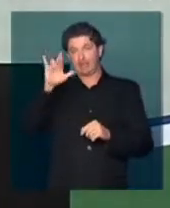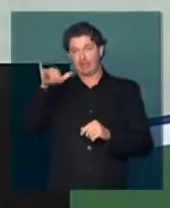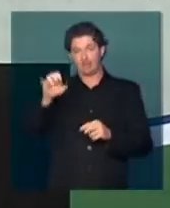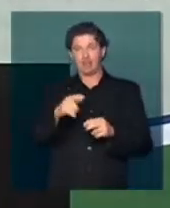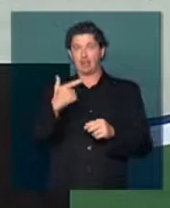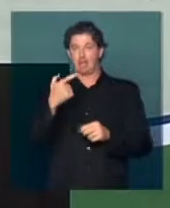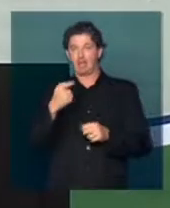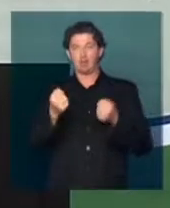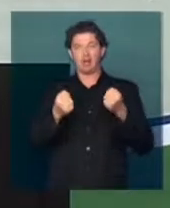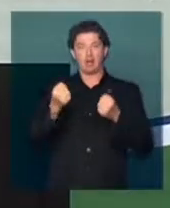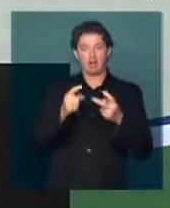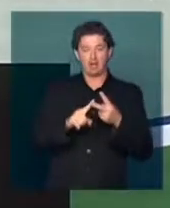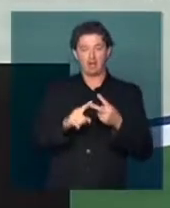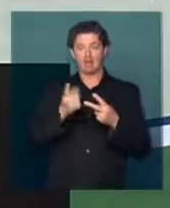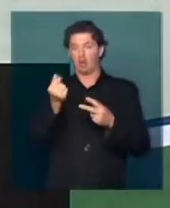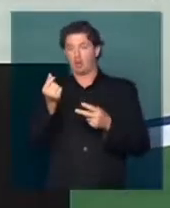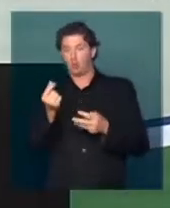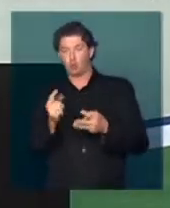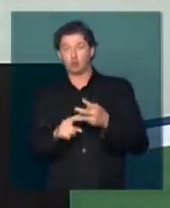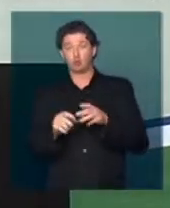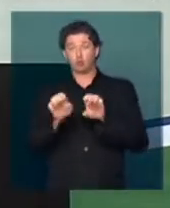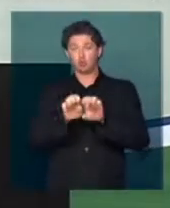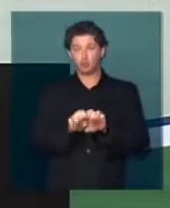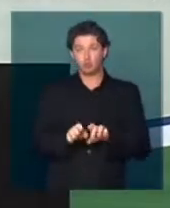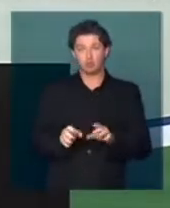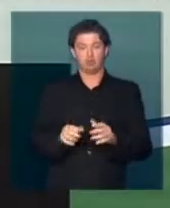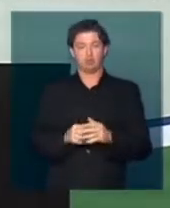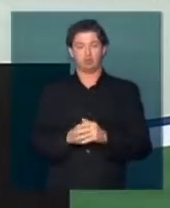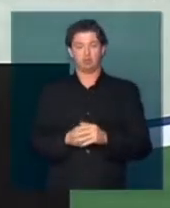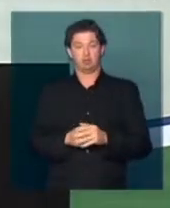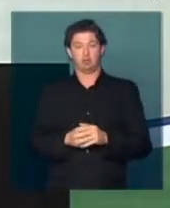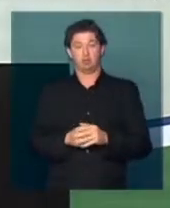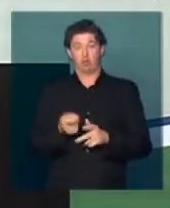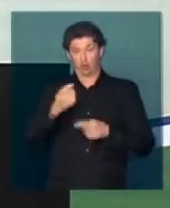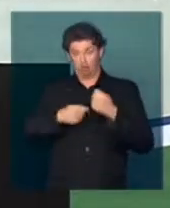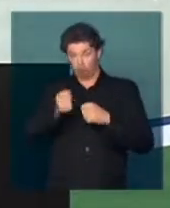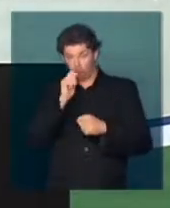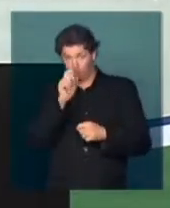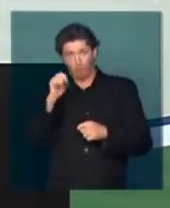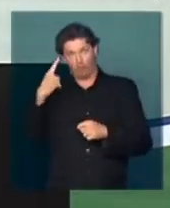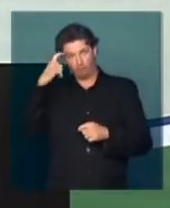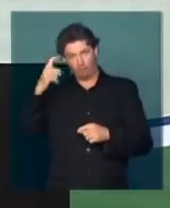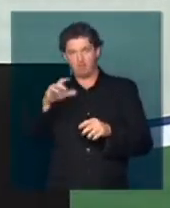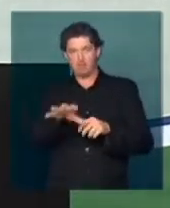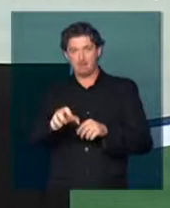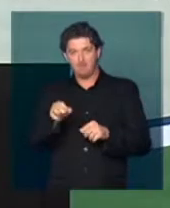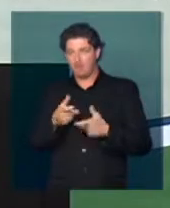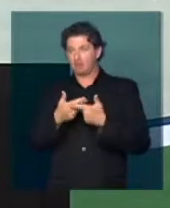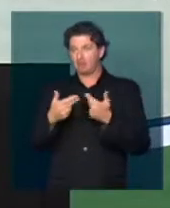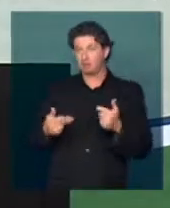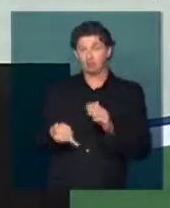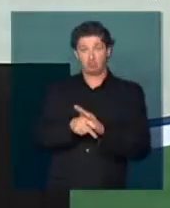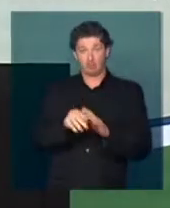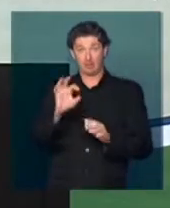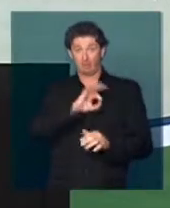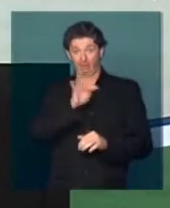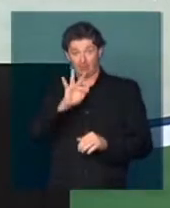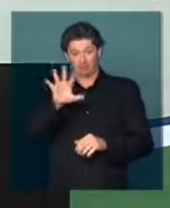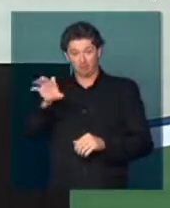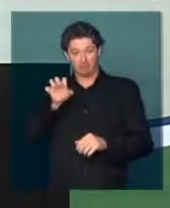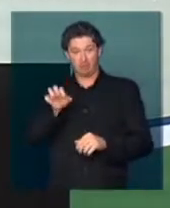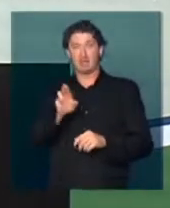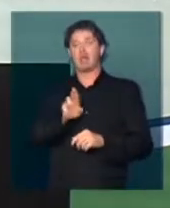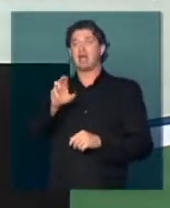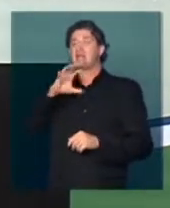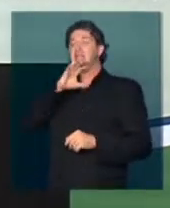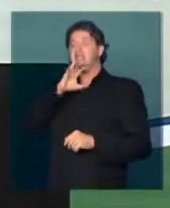armas, veículos, recursos, estrutura, que o narcotráfico ou o crime que é apreendido pela Polícia Federal, antes ia para a Receita